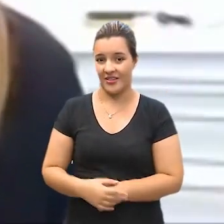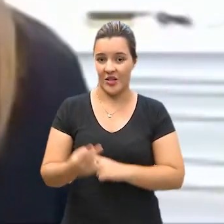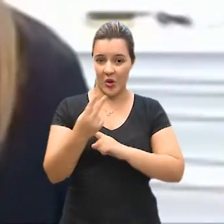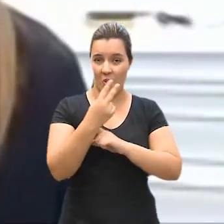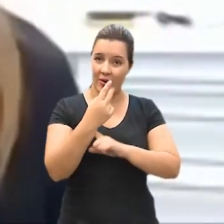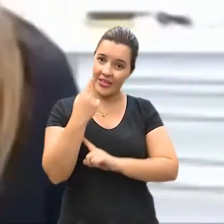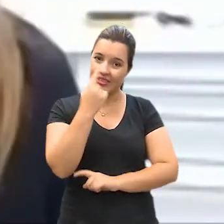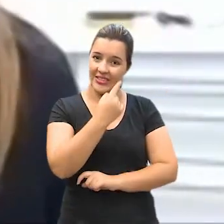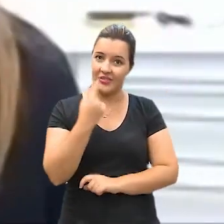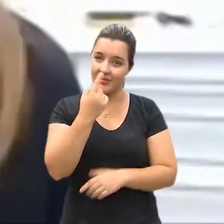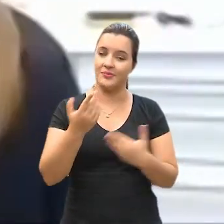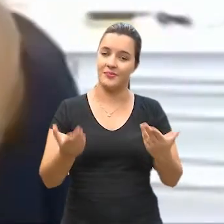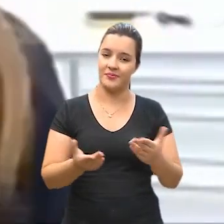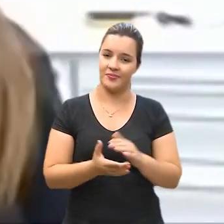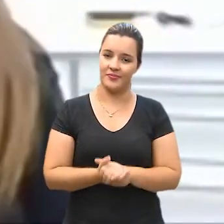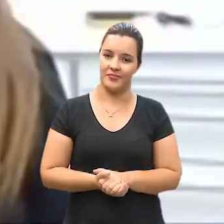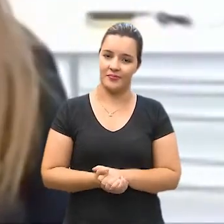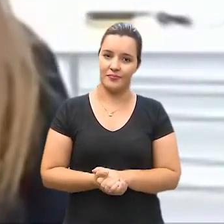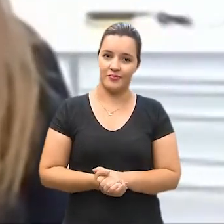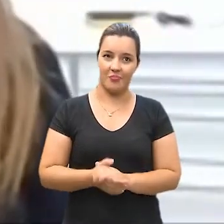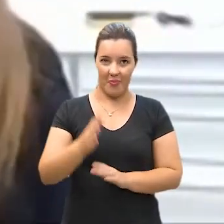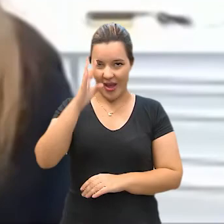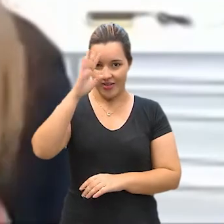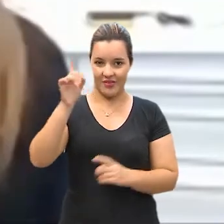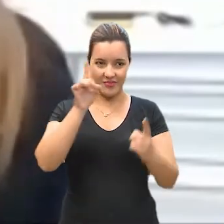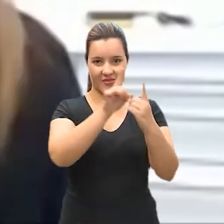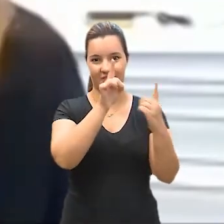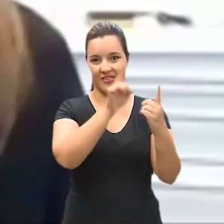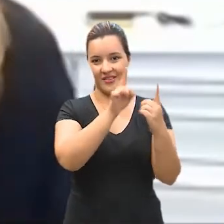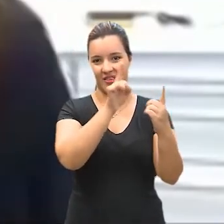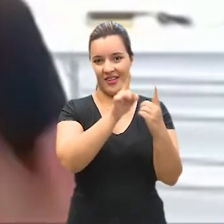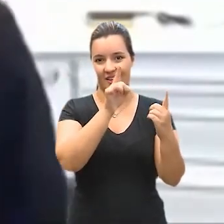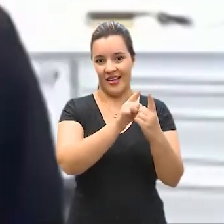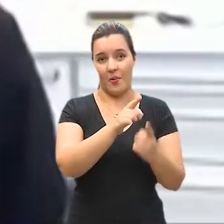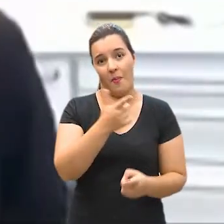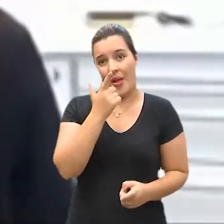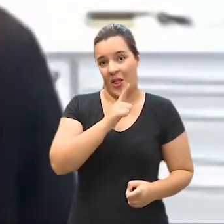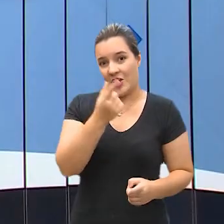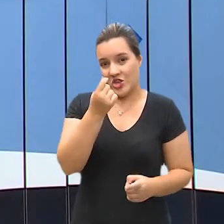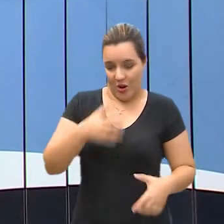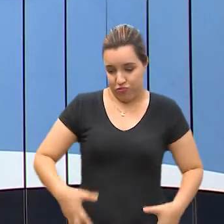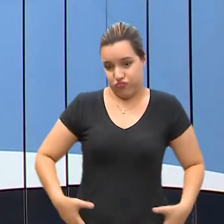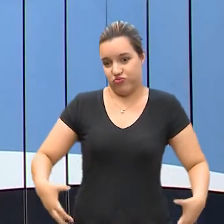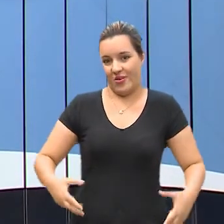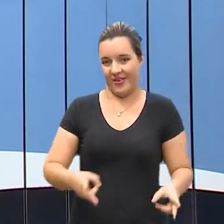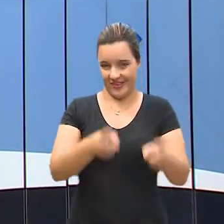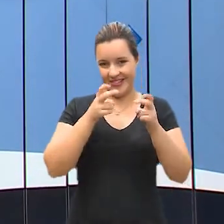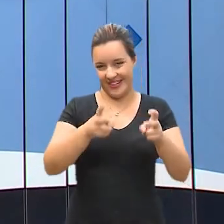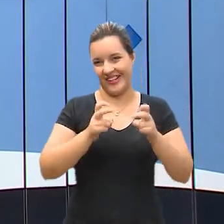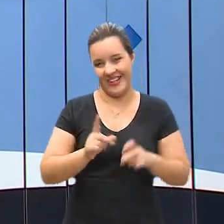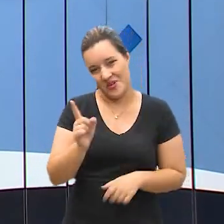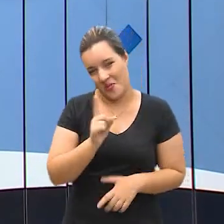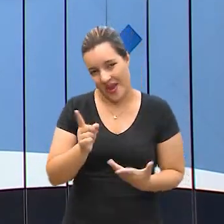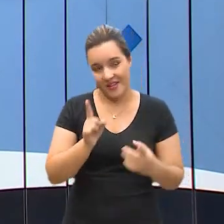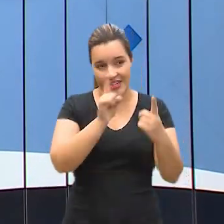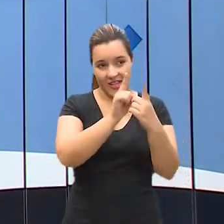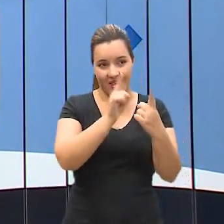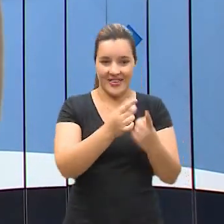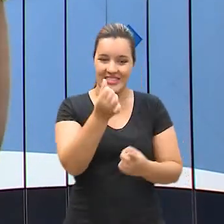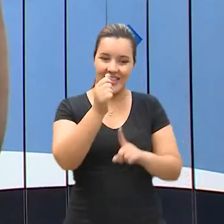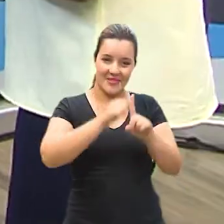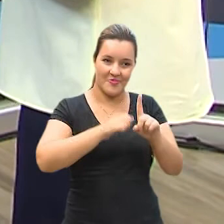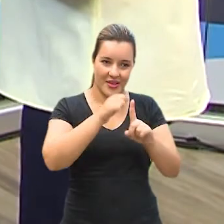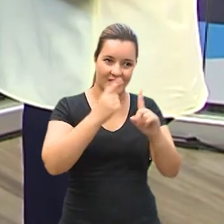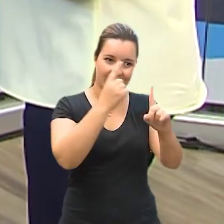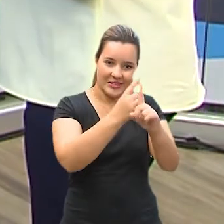Acaba sendo de vocês. Se vocês quiserem todo dia no consultório também, a gente faz isso. É melhor para vocês também. Mas dá para a gente se tratar sozinho, né, gente?